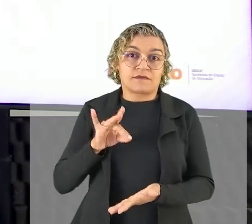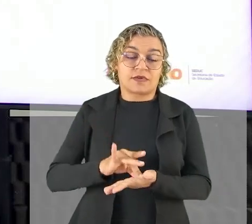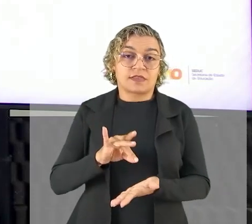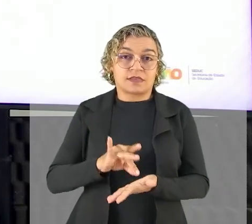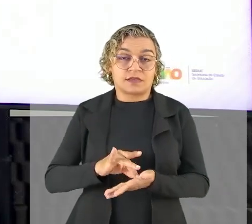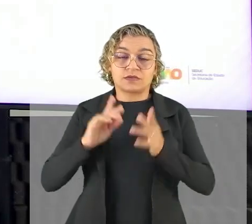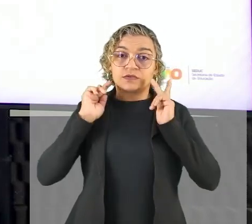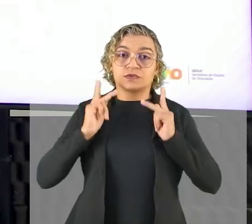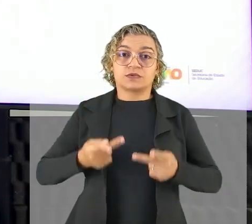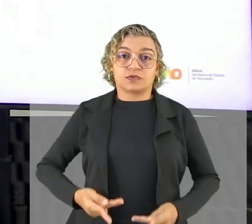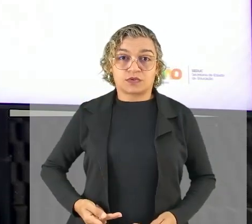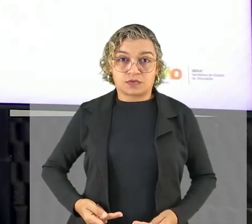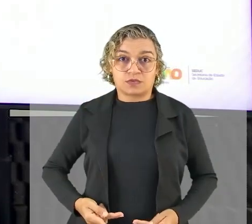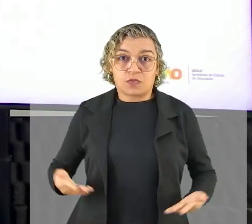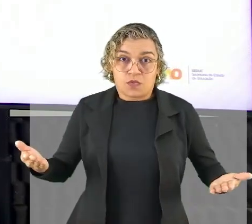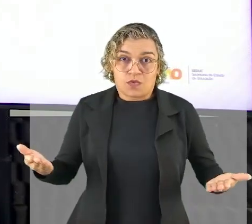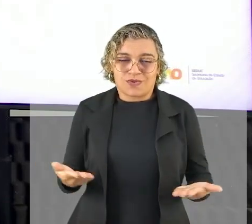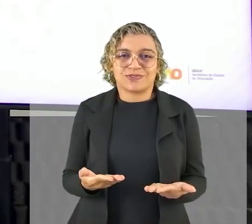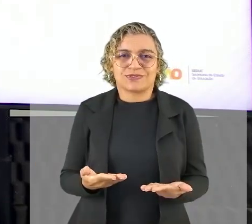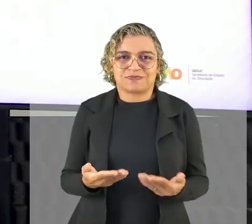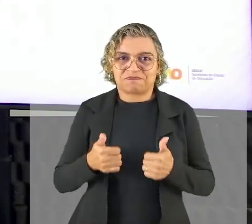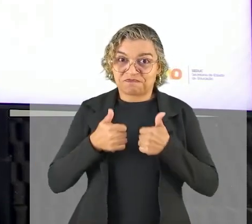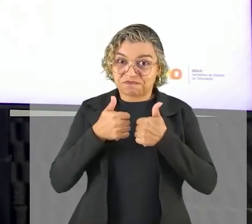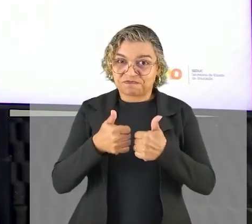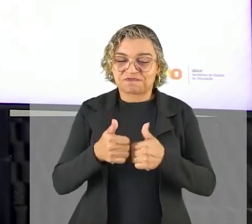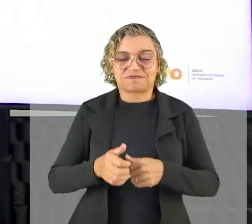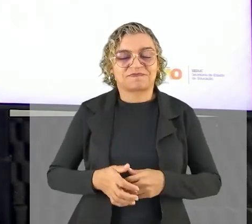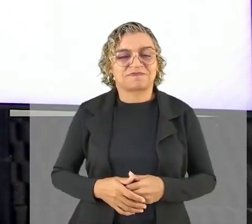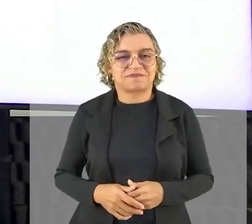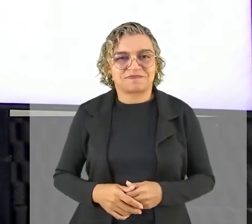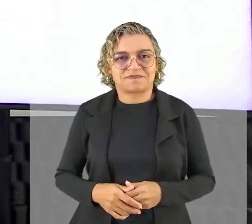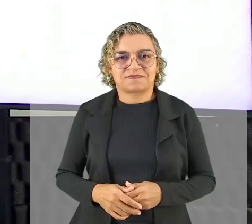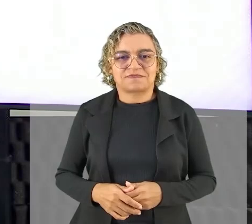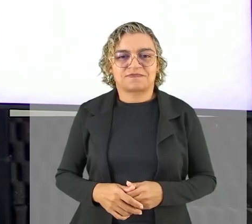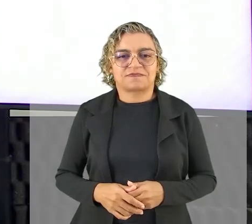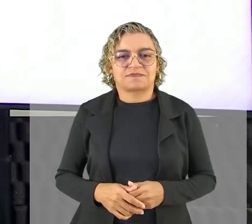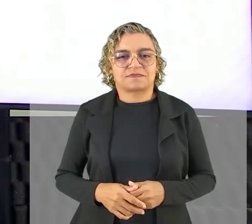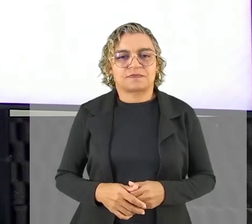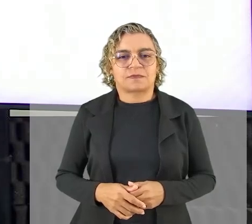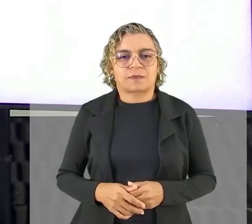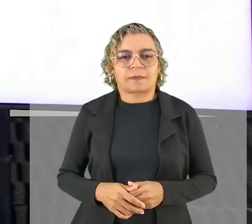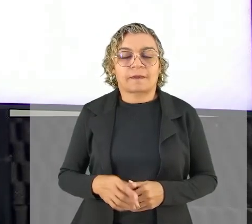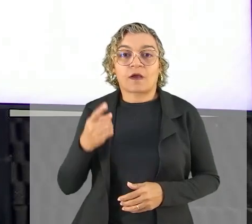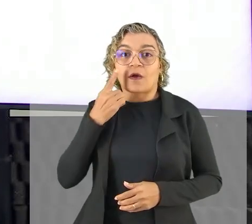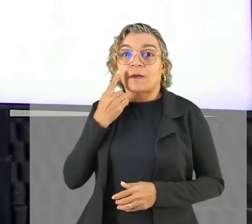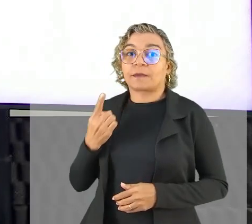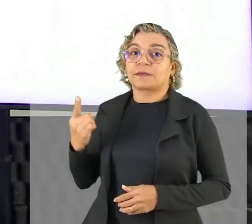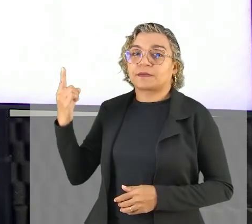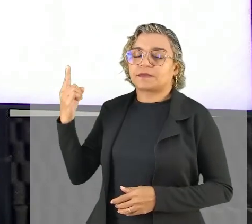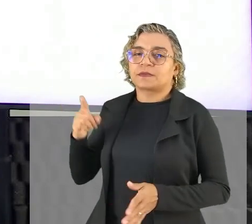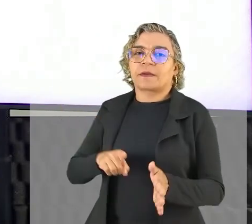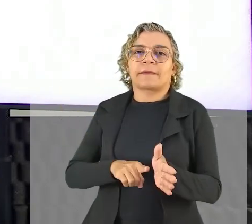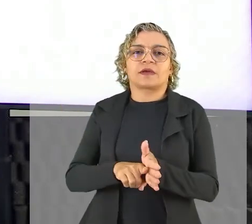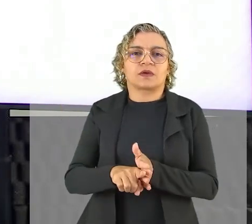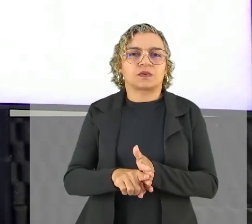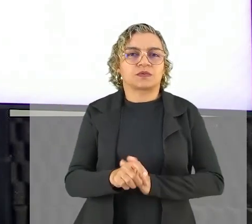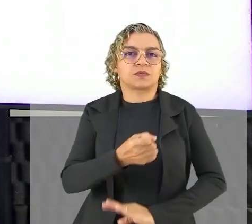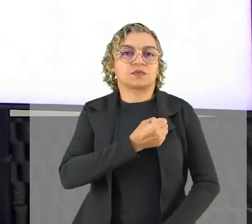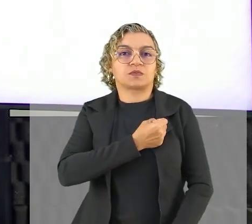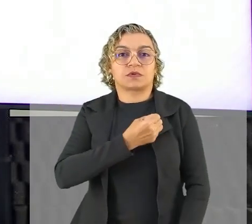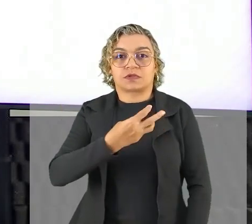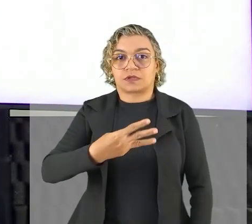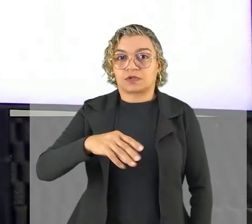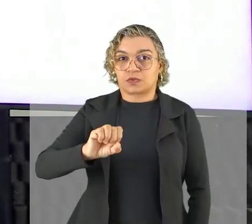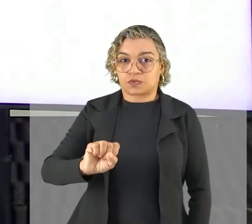ser humano na atualidade. Beleza? Essa questão, né, vamos começar com a questão de